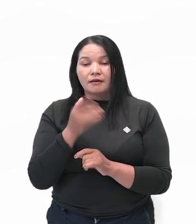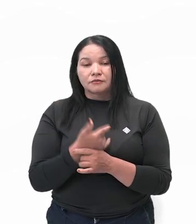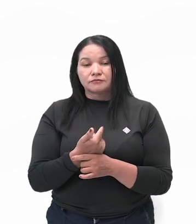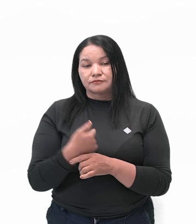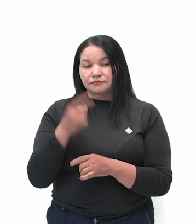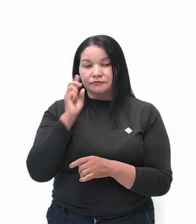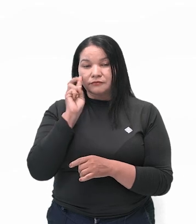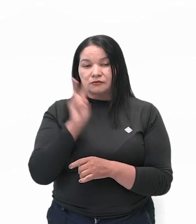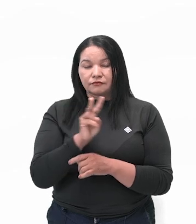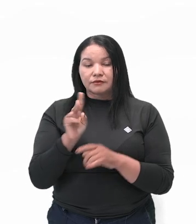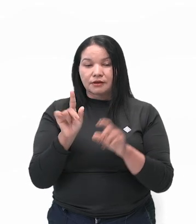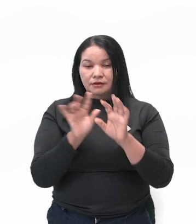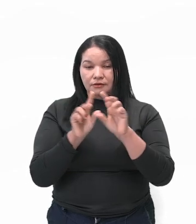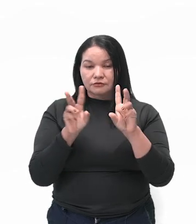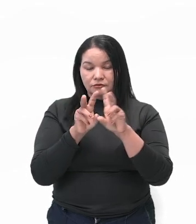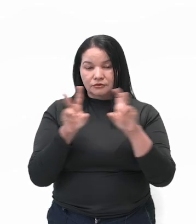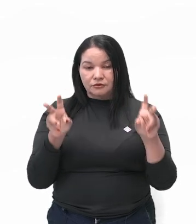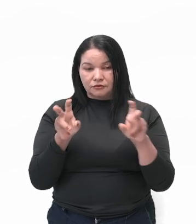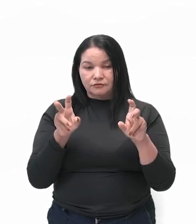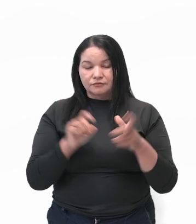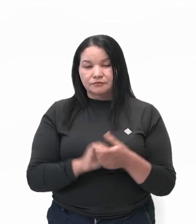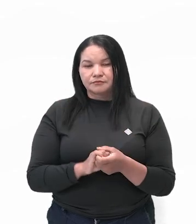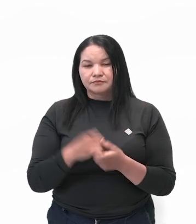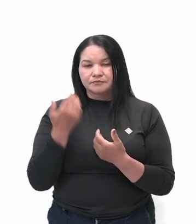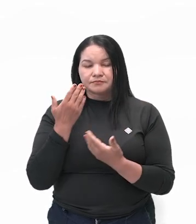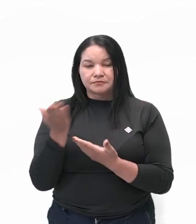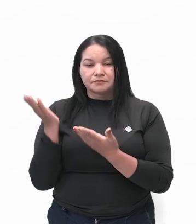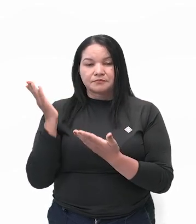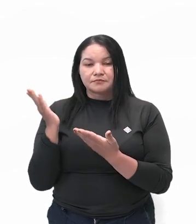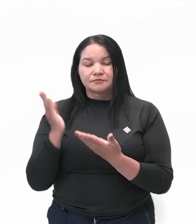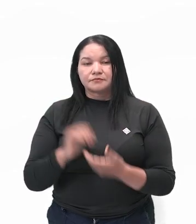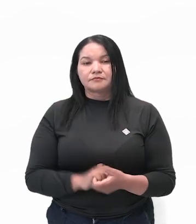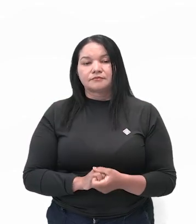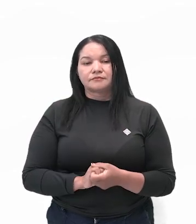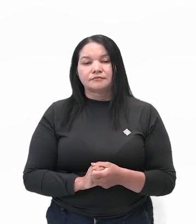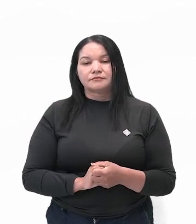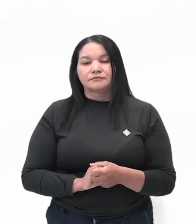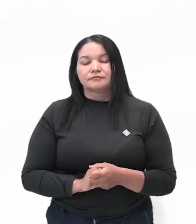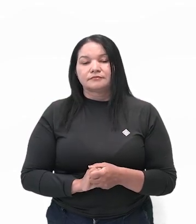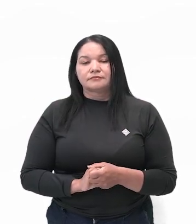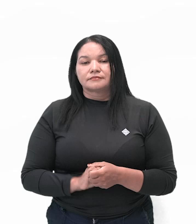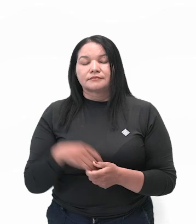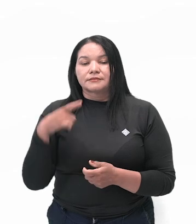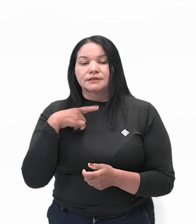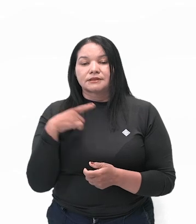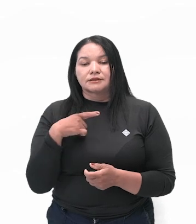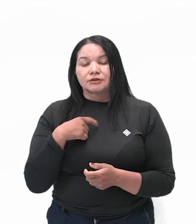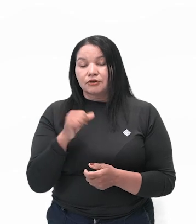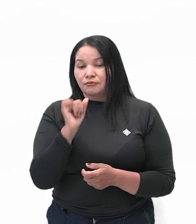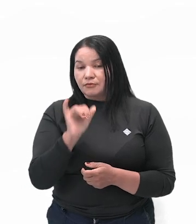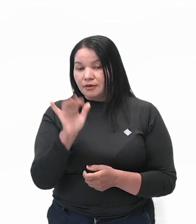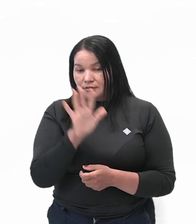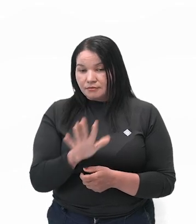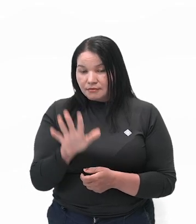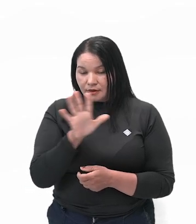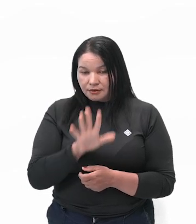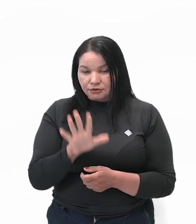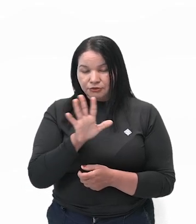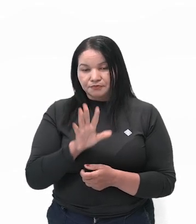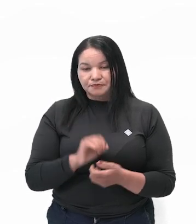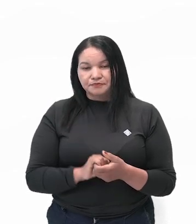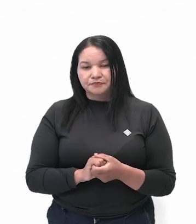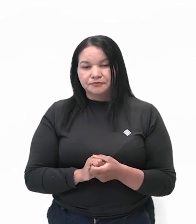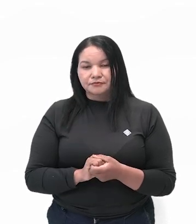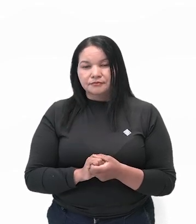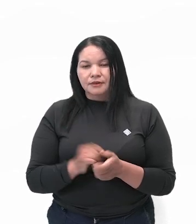título, Protecting the Amazon. Nós temos aqui uma imagem, e esta imagem,